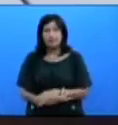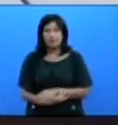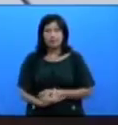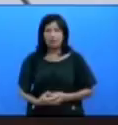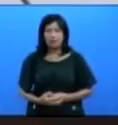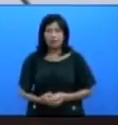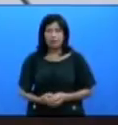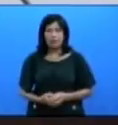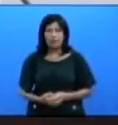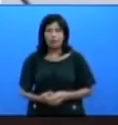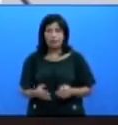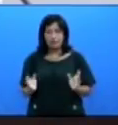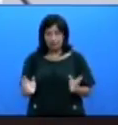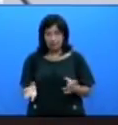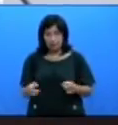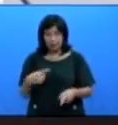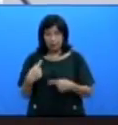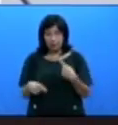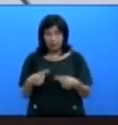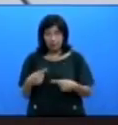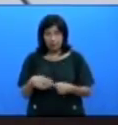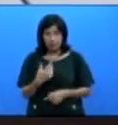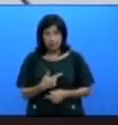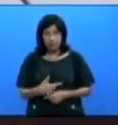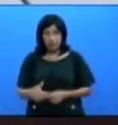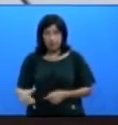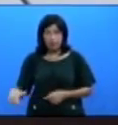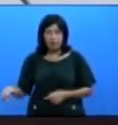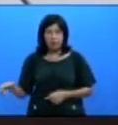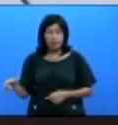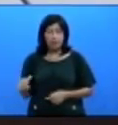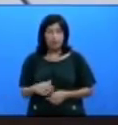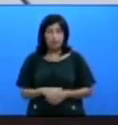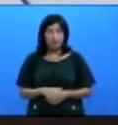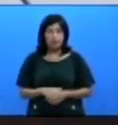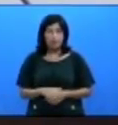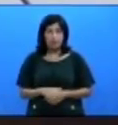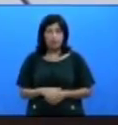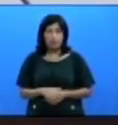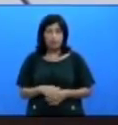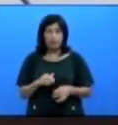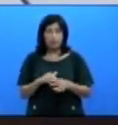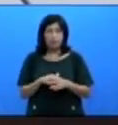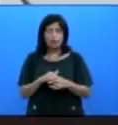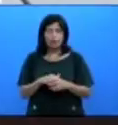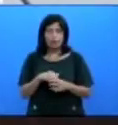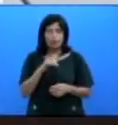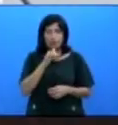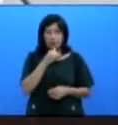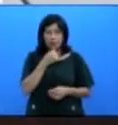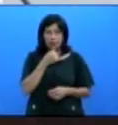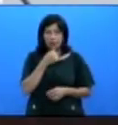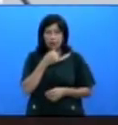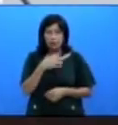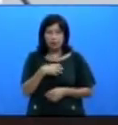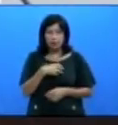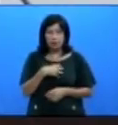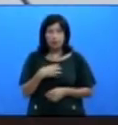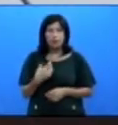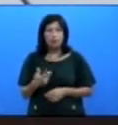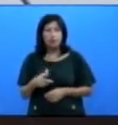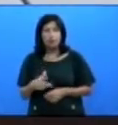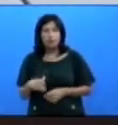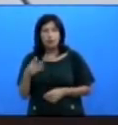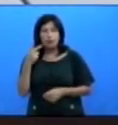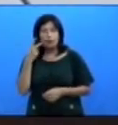Está em discussão, continua em discussão o voto de pesar. Não havendo mais